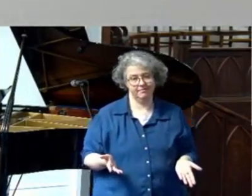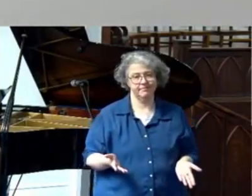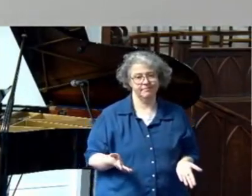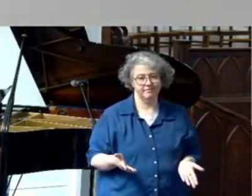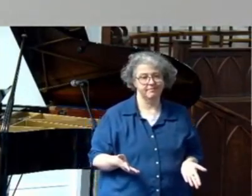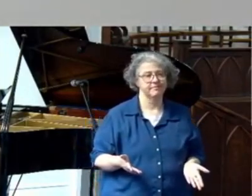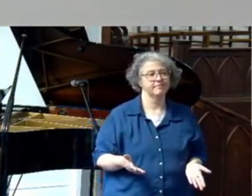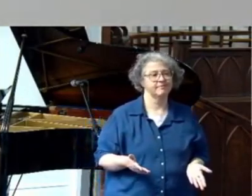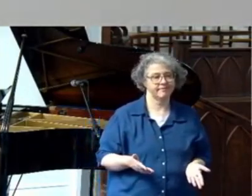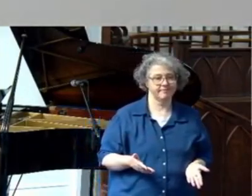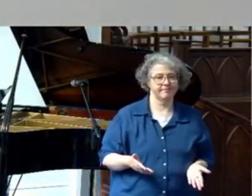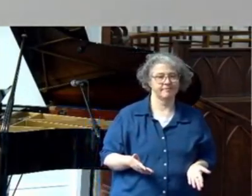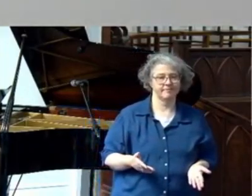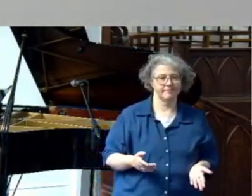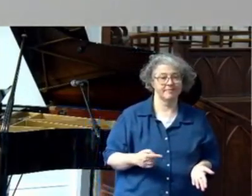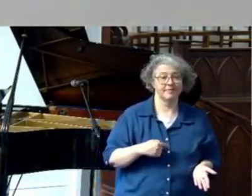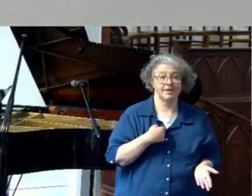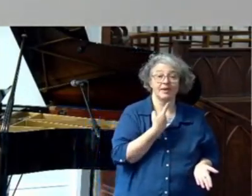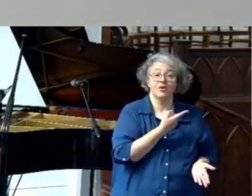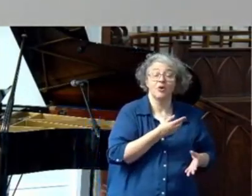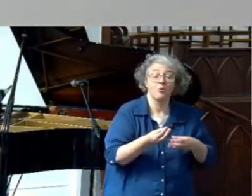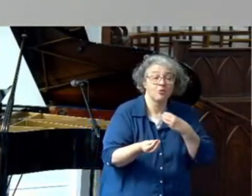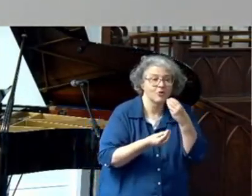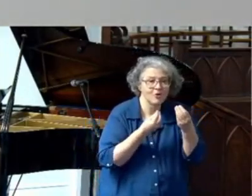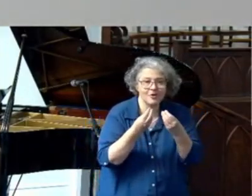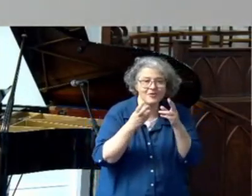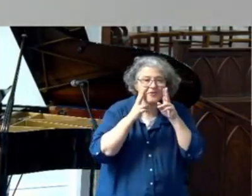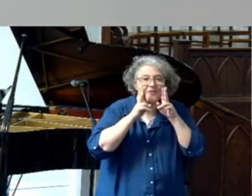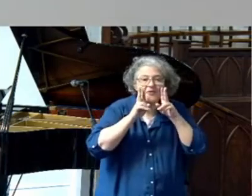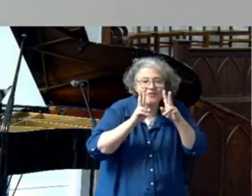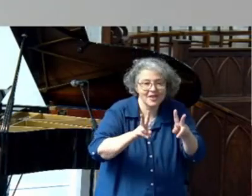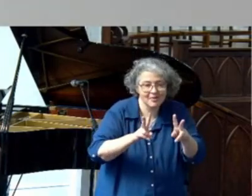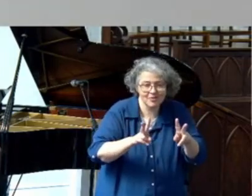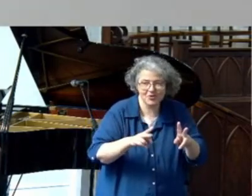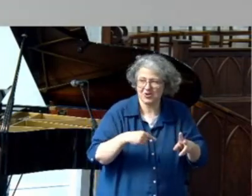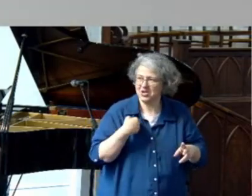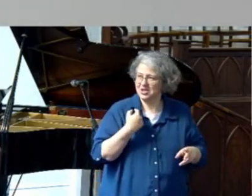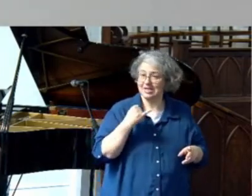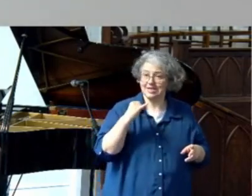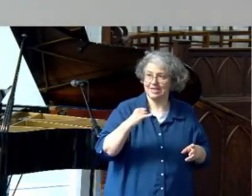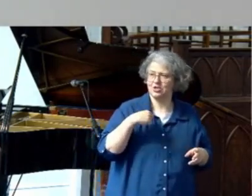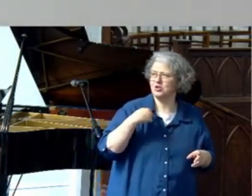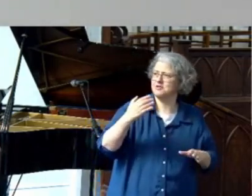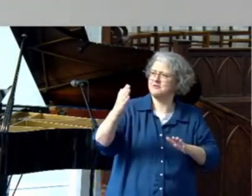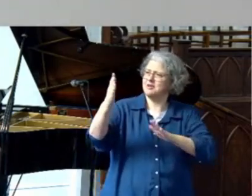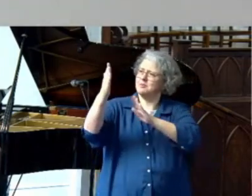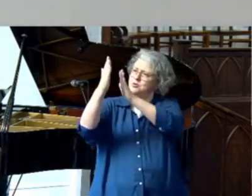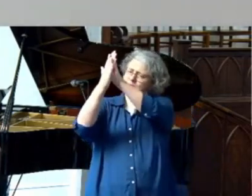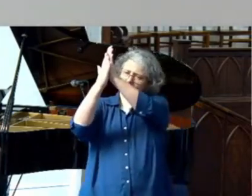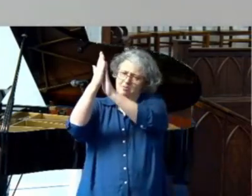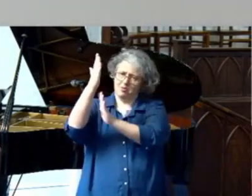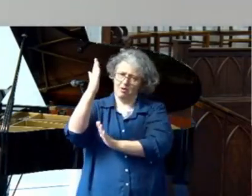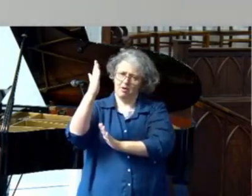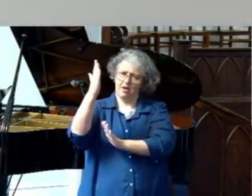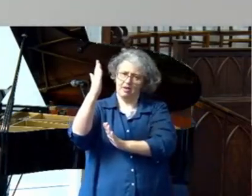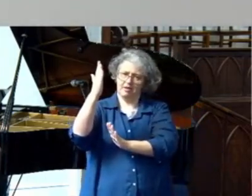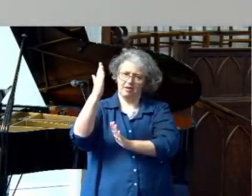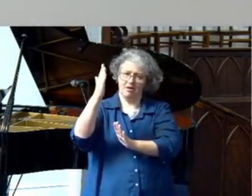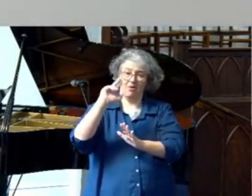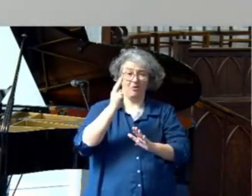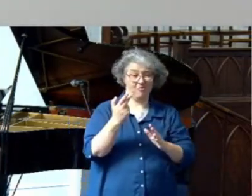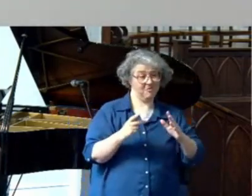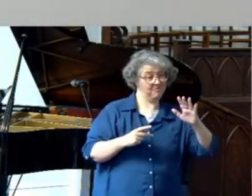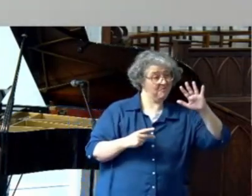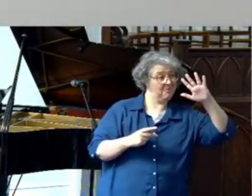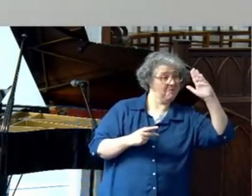É assim que nós evidenciamos se nós somos uma parede reta diante de Deus ou uma parede